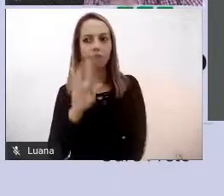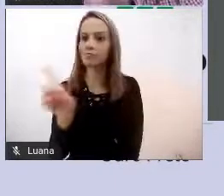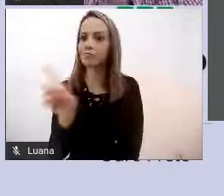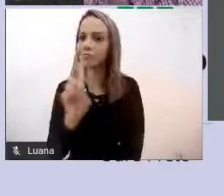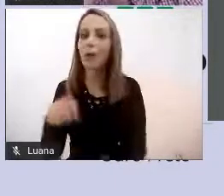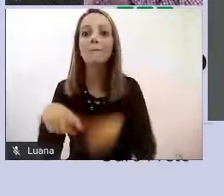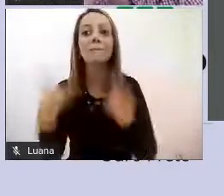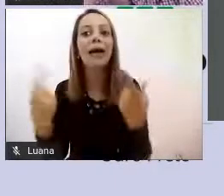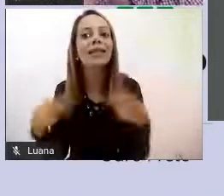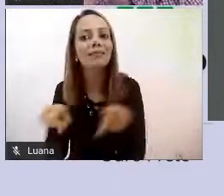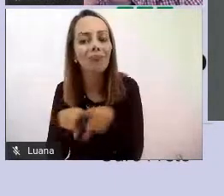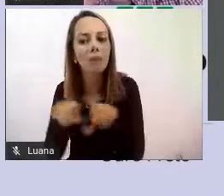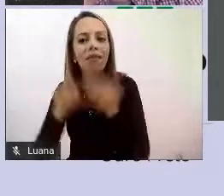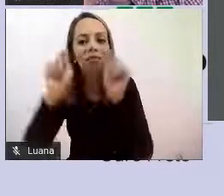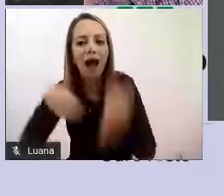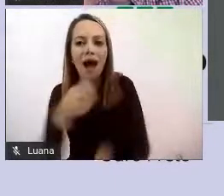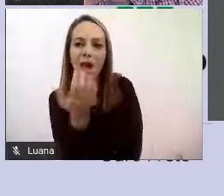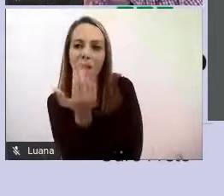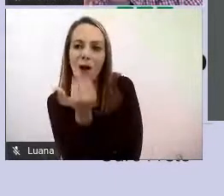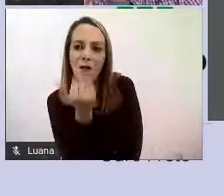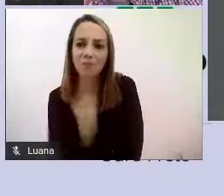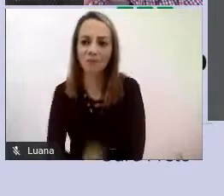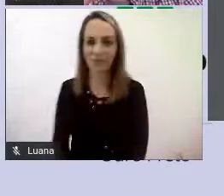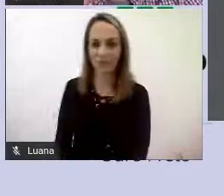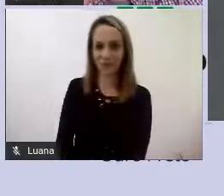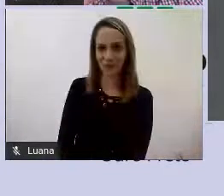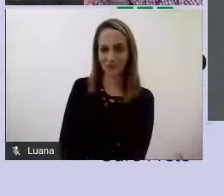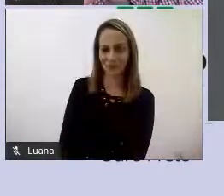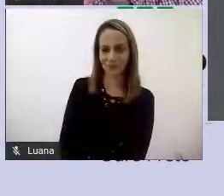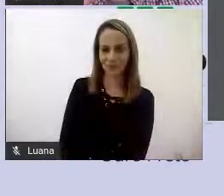produzir alimento para o palácio. Pode passar, por favor, Lu.